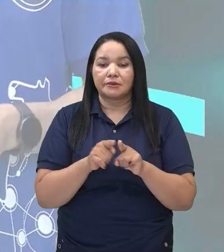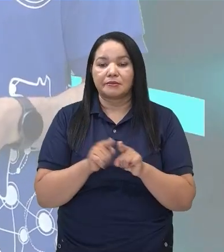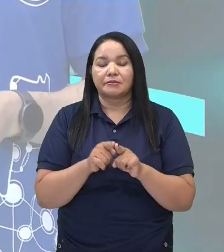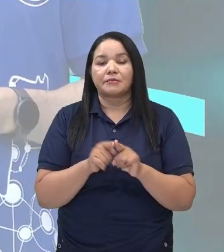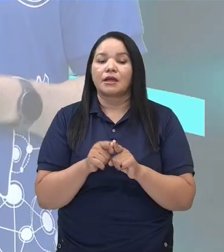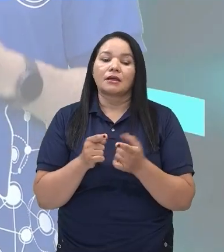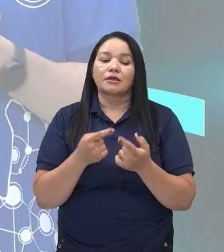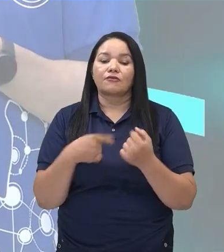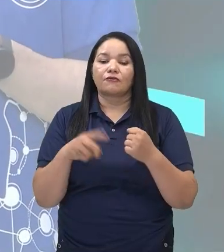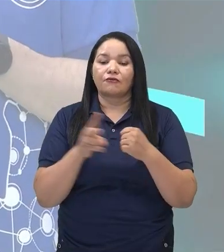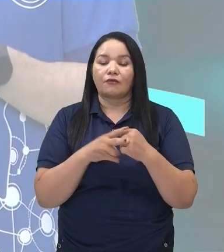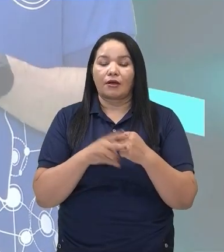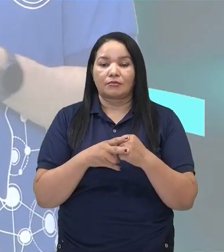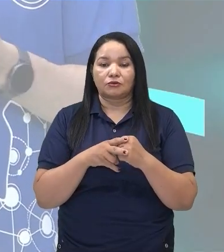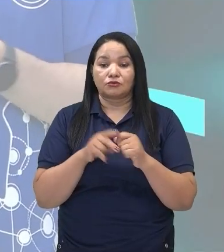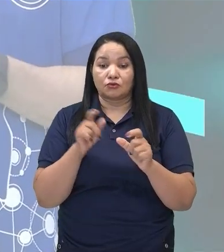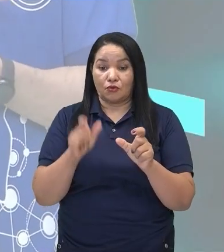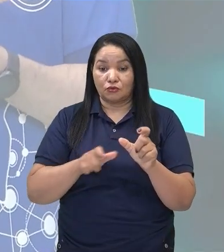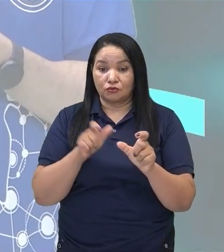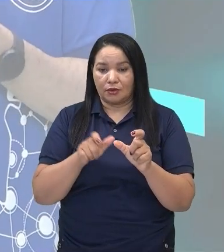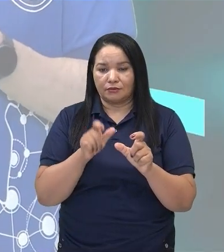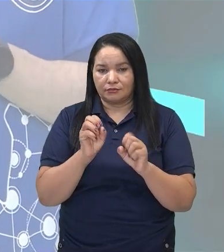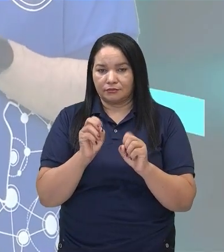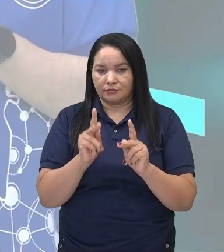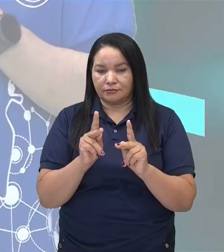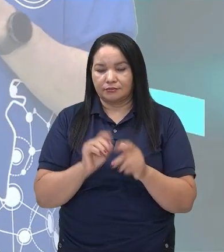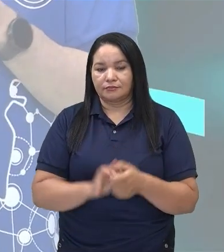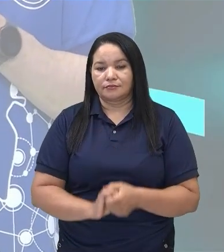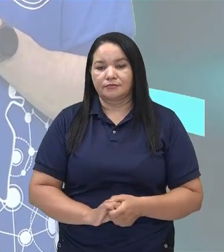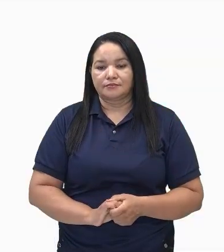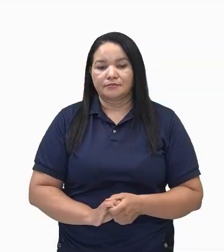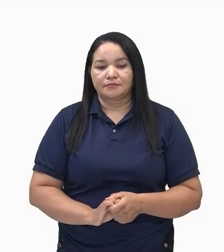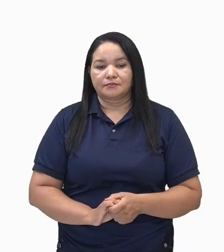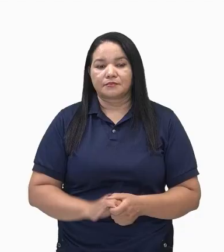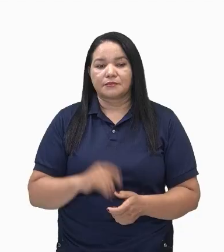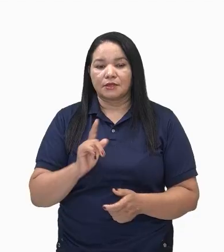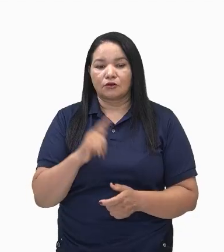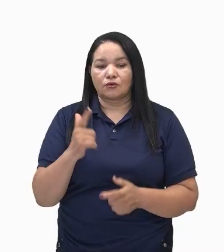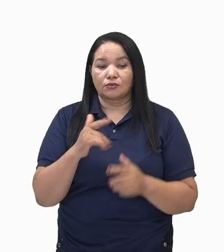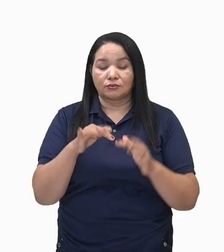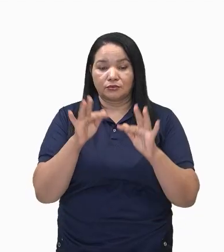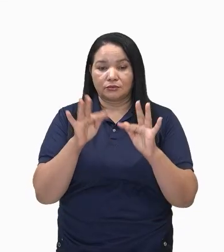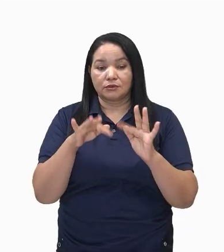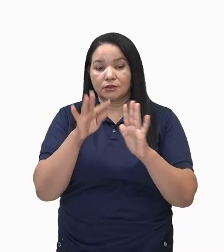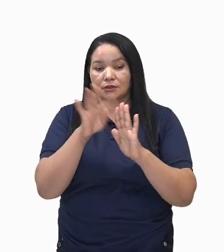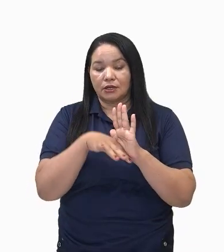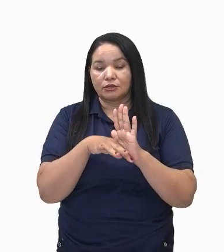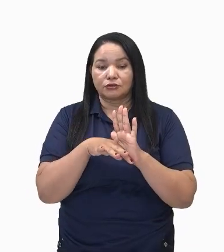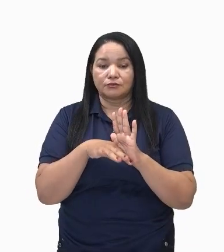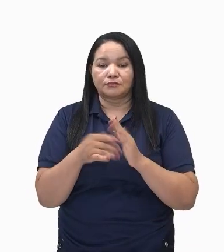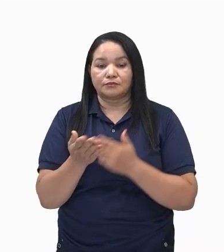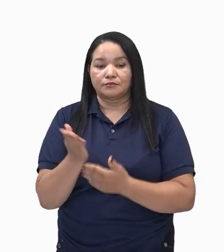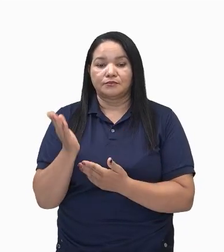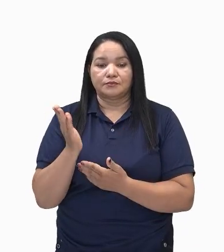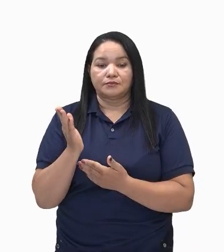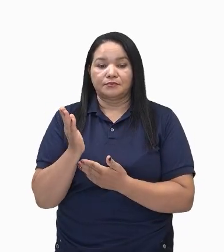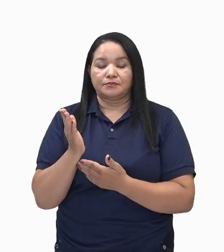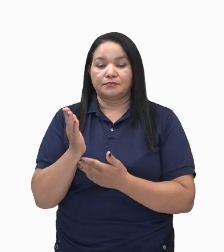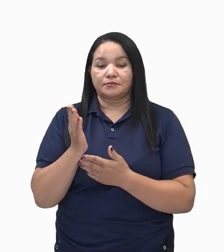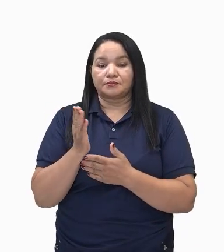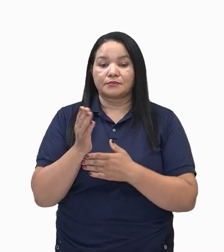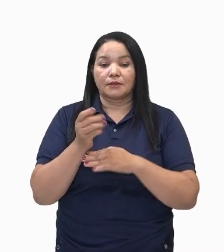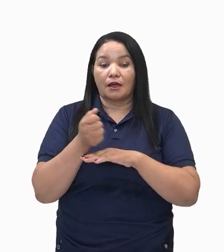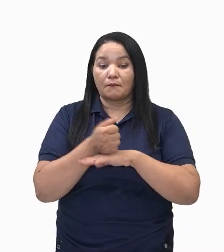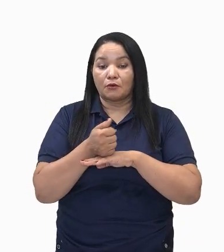ok? Mais um pequeno texto aí relacionado às profissões. Vamos dar uma olhadinha? Professions of the